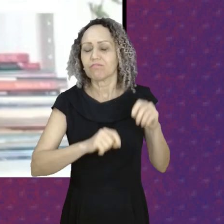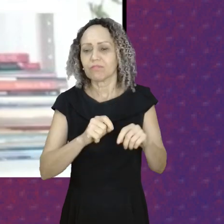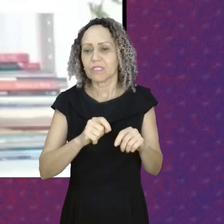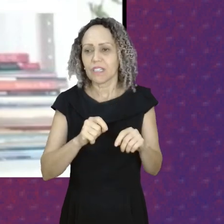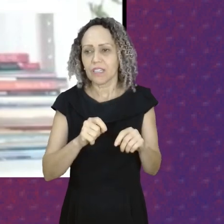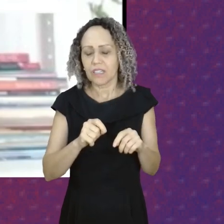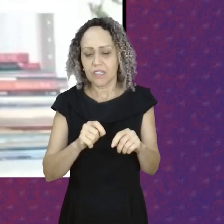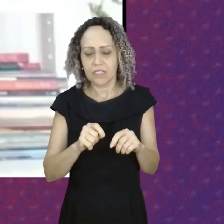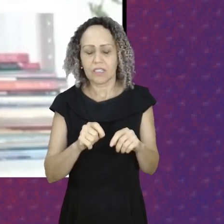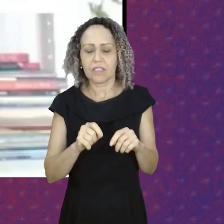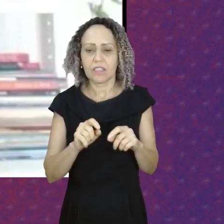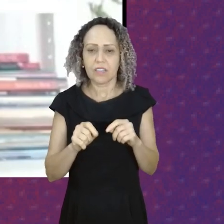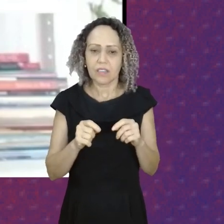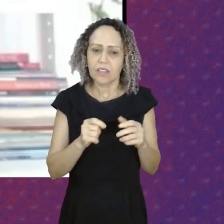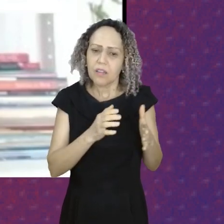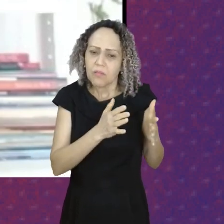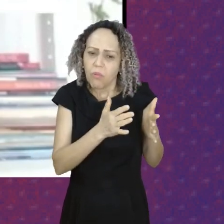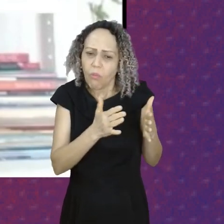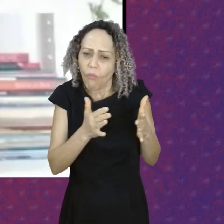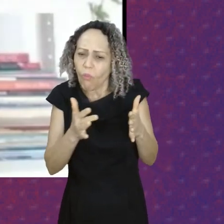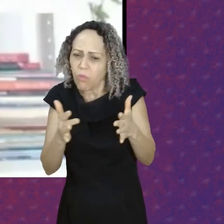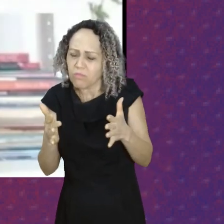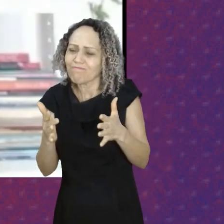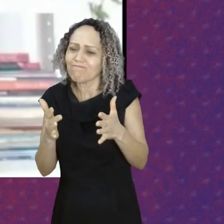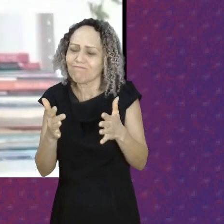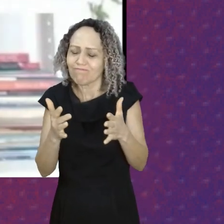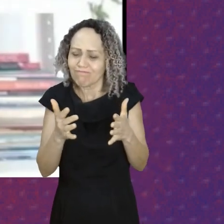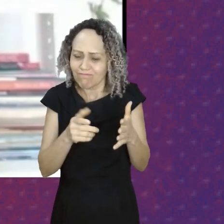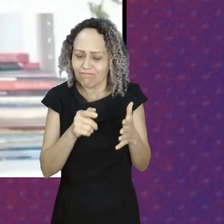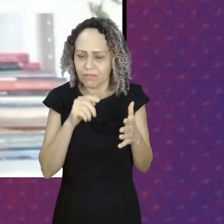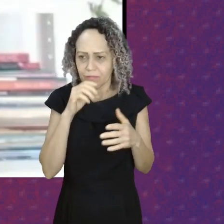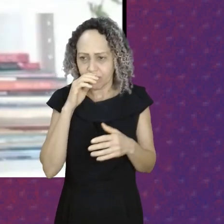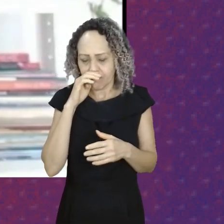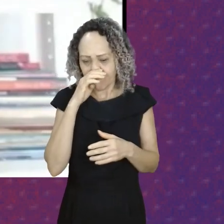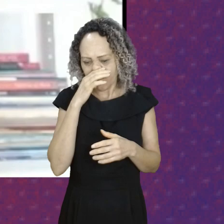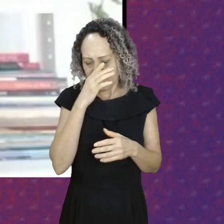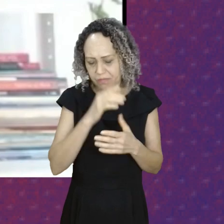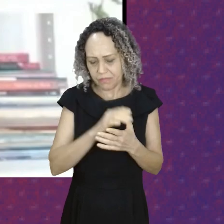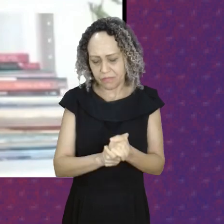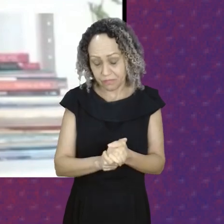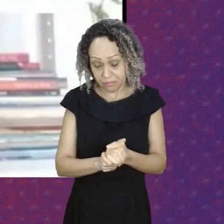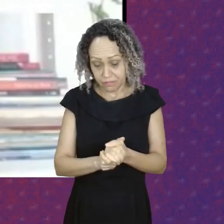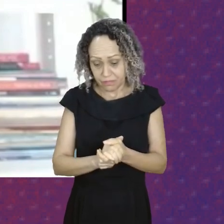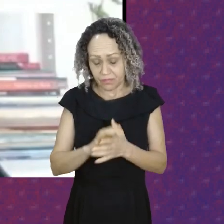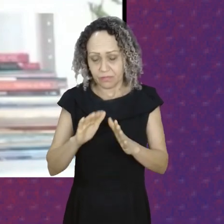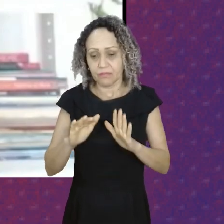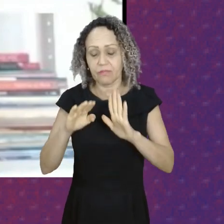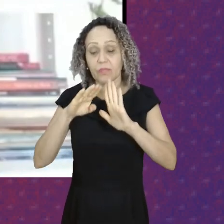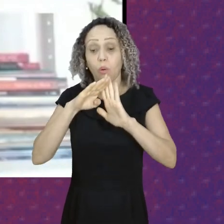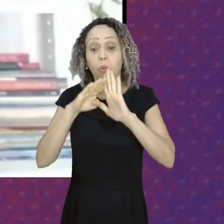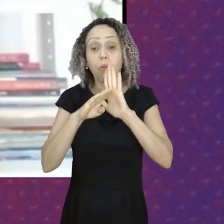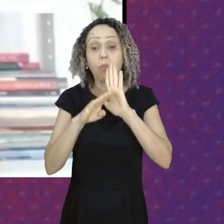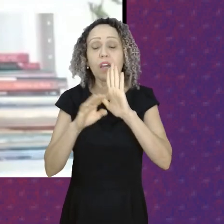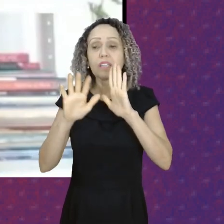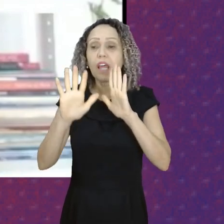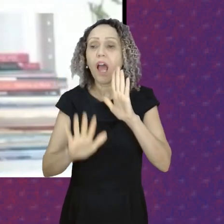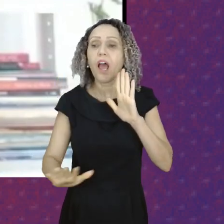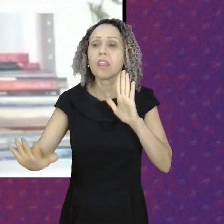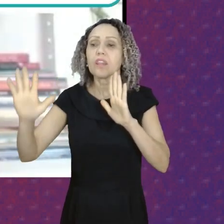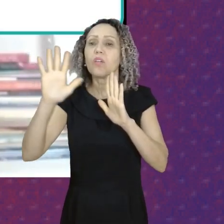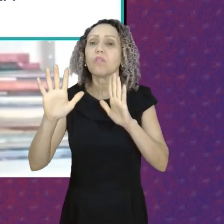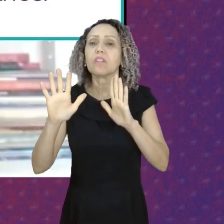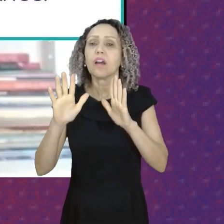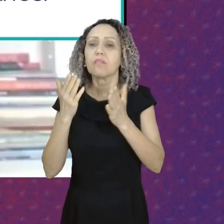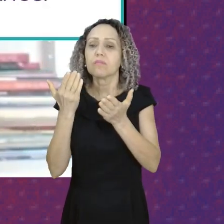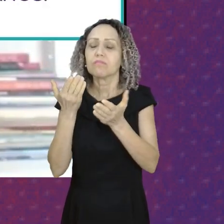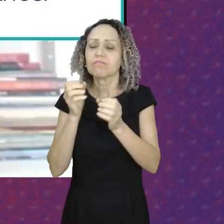mas, no entanto, a gente já viu que não atendeu. Quer dizer, o Plano Nacional de Educação tem a meta até 2024